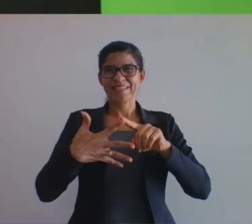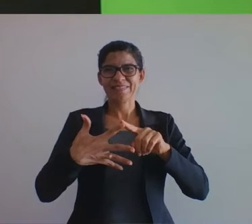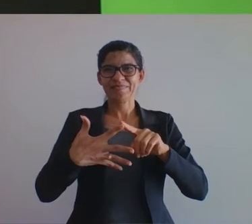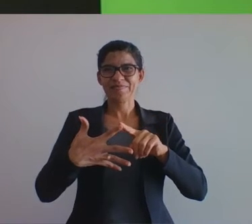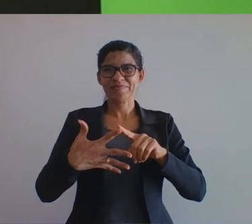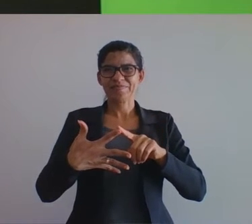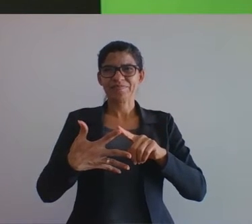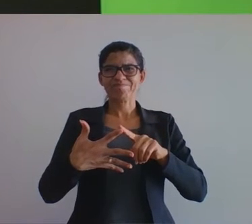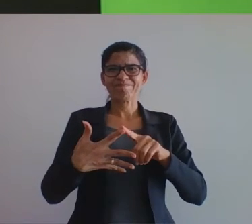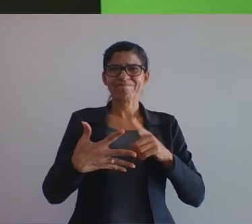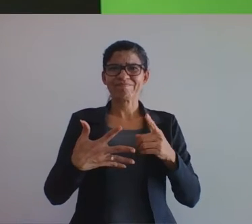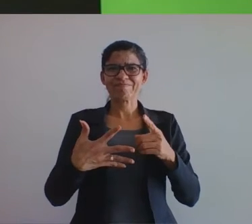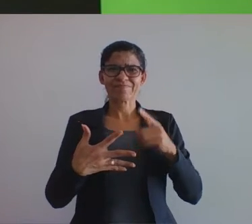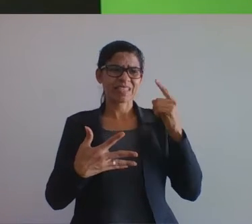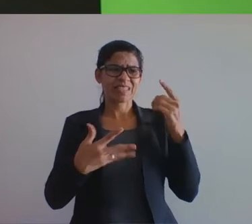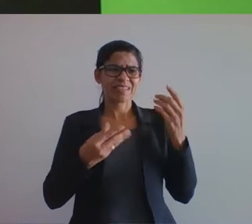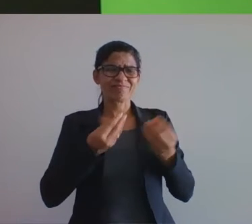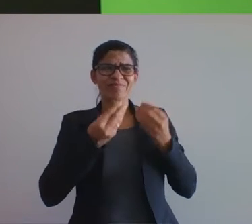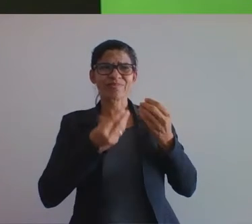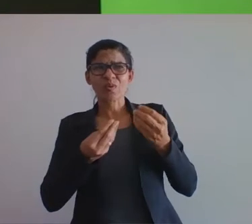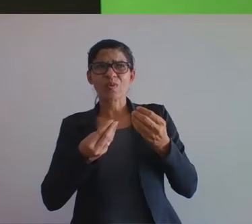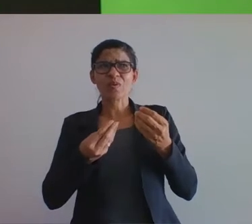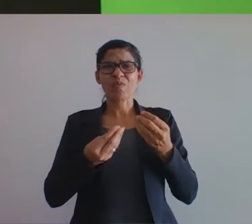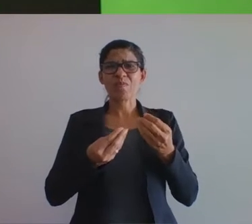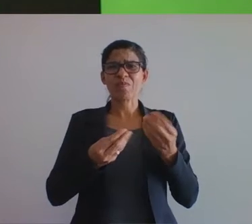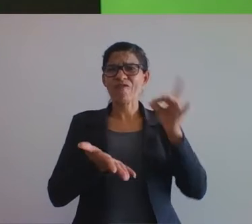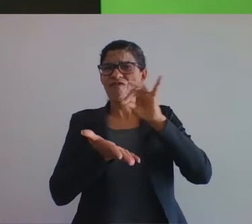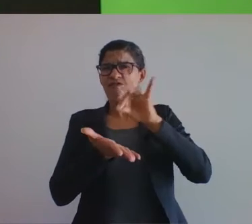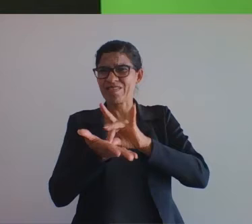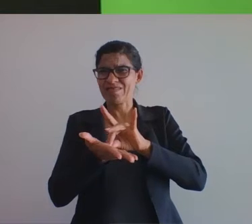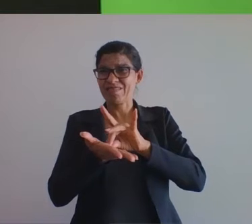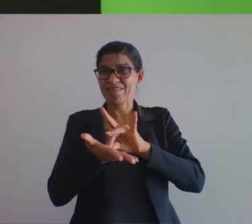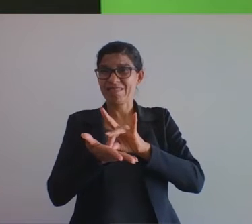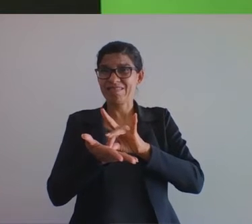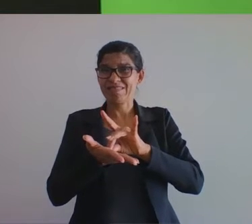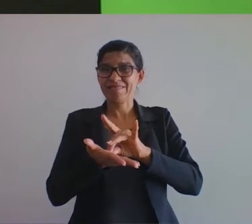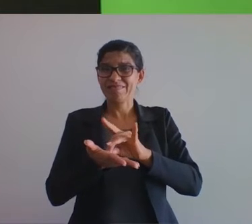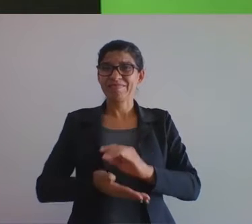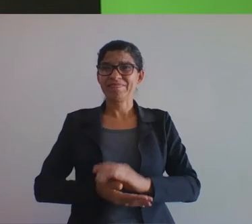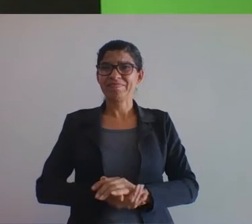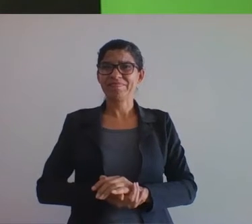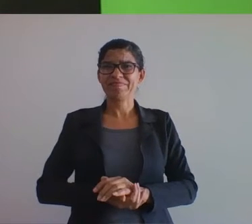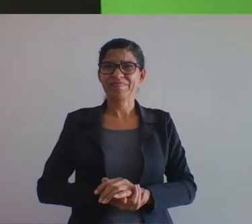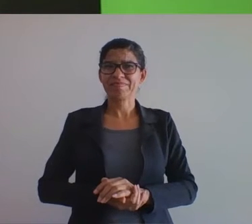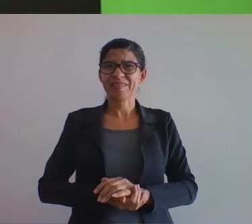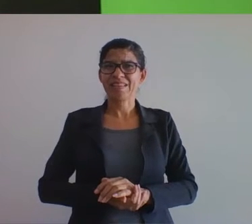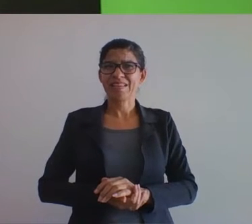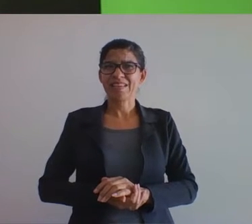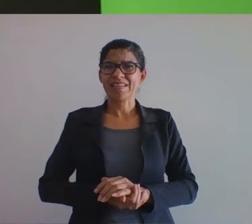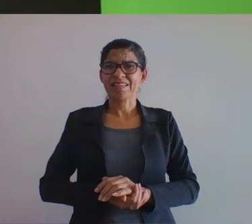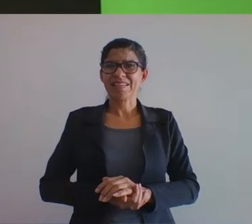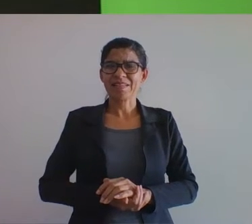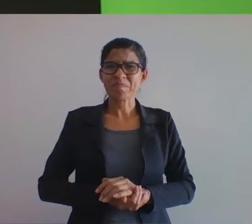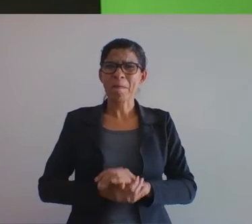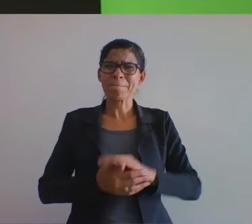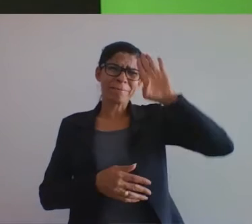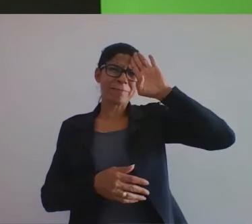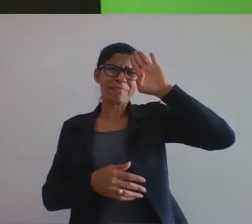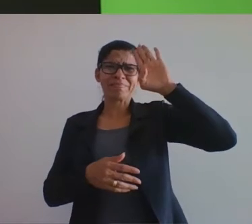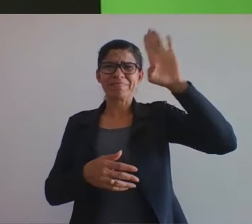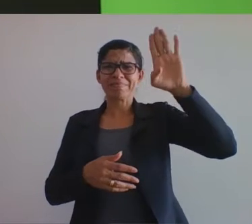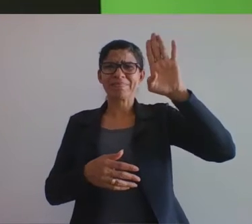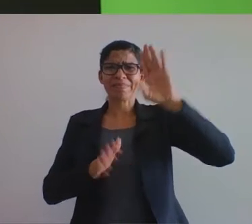alguns axiomas centrais, verdades supostamente autoevidentes e